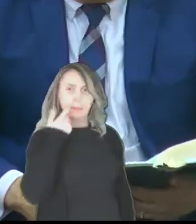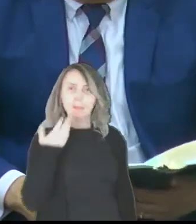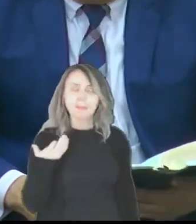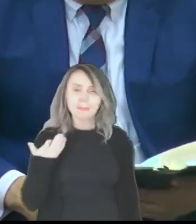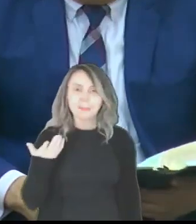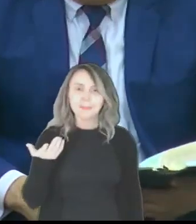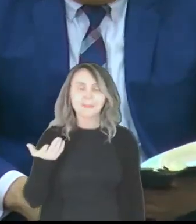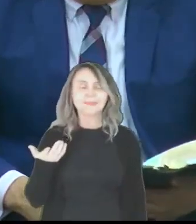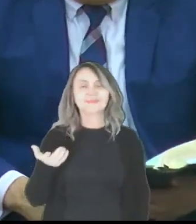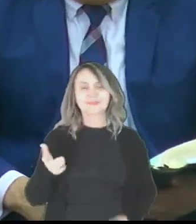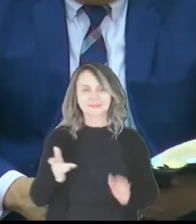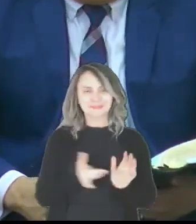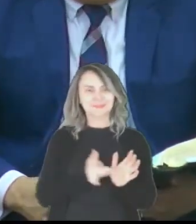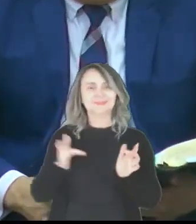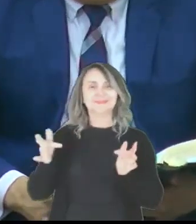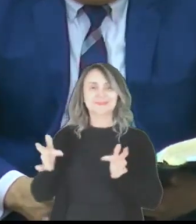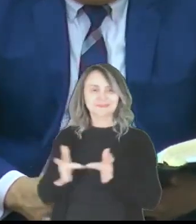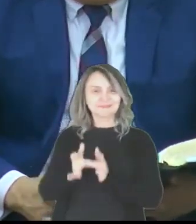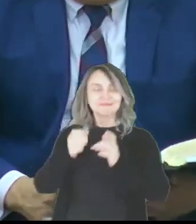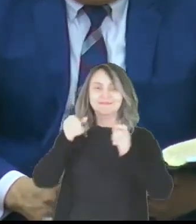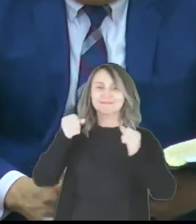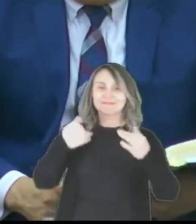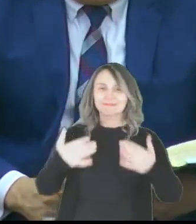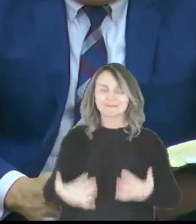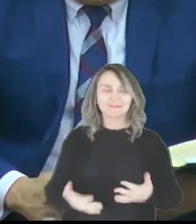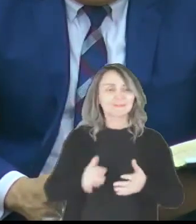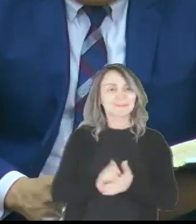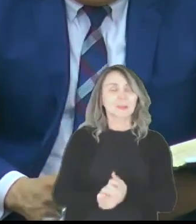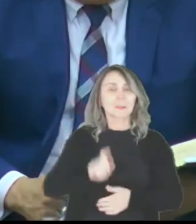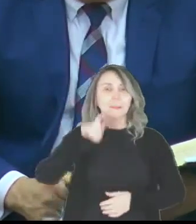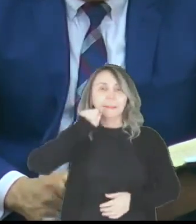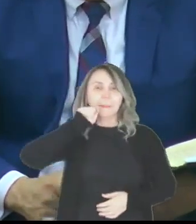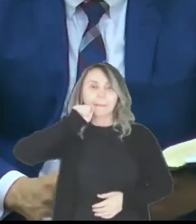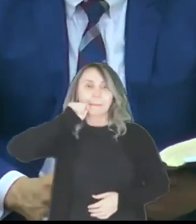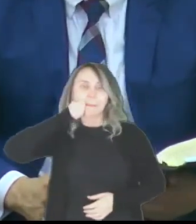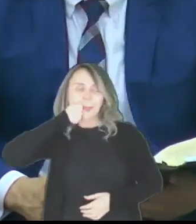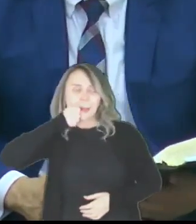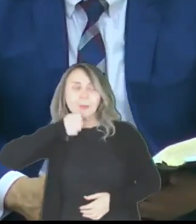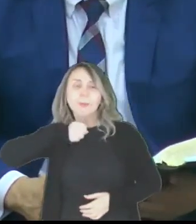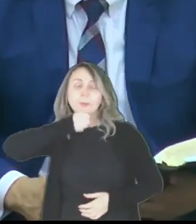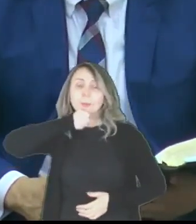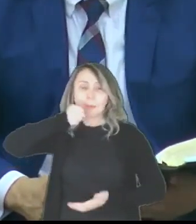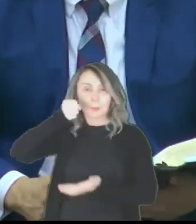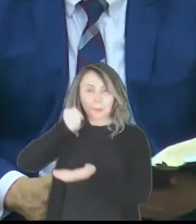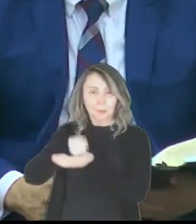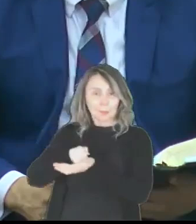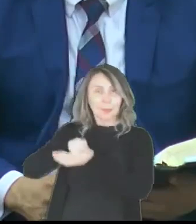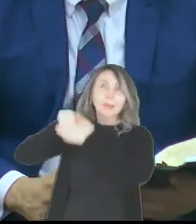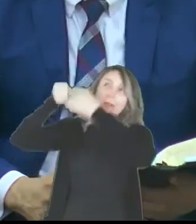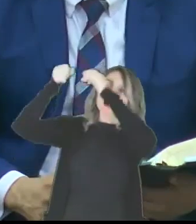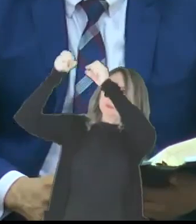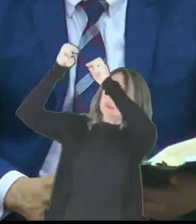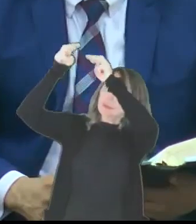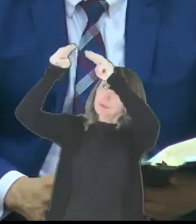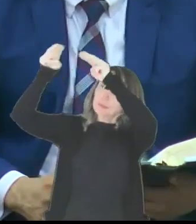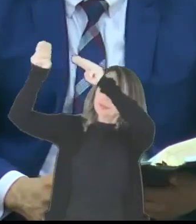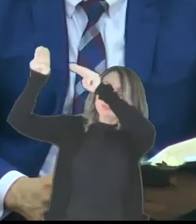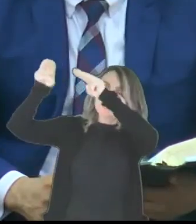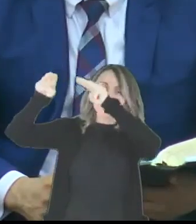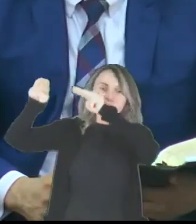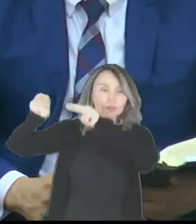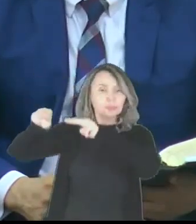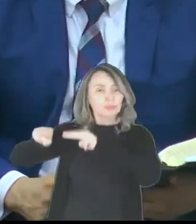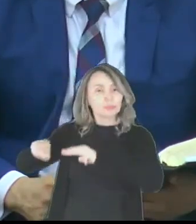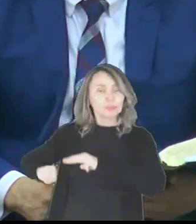Jesus explica para eles que aquele pão que caiu no Antigo Testamento, aquele maná que veio do